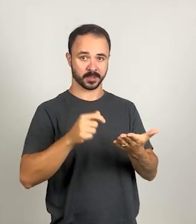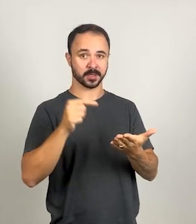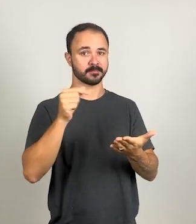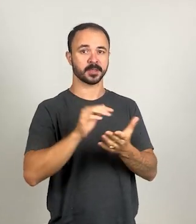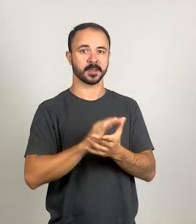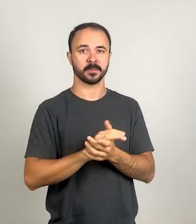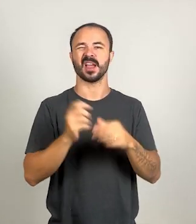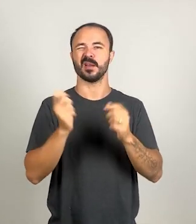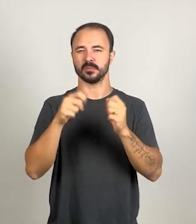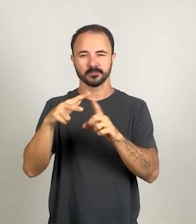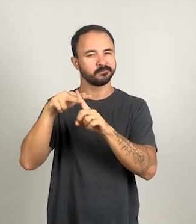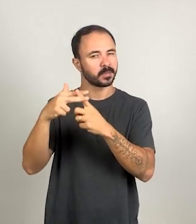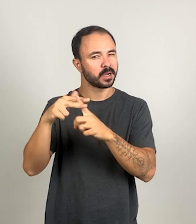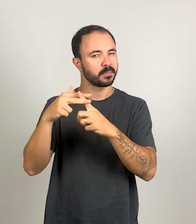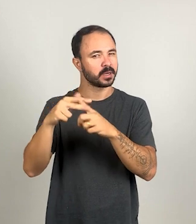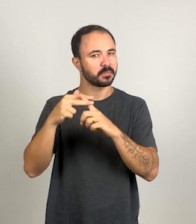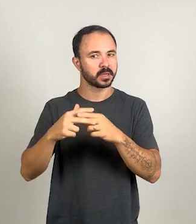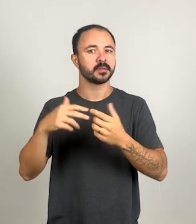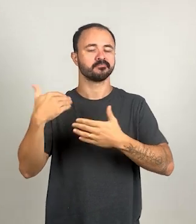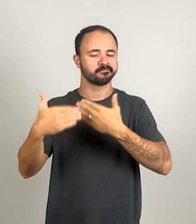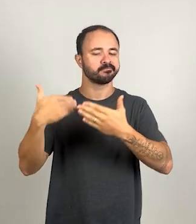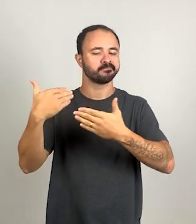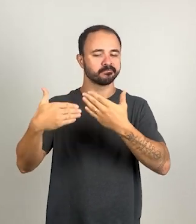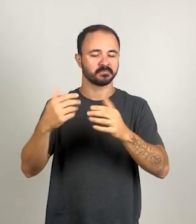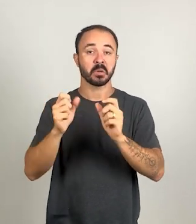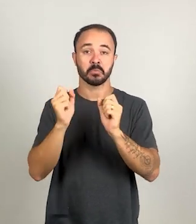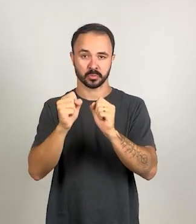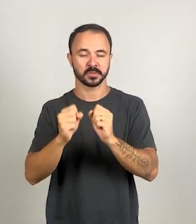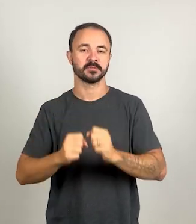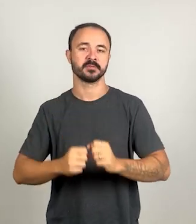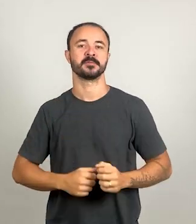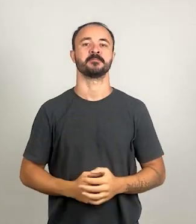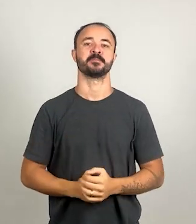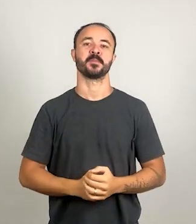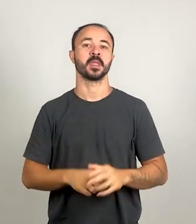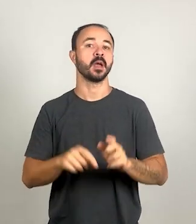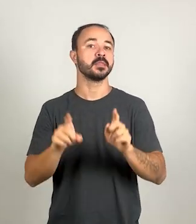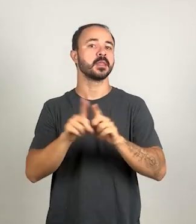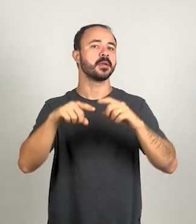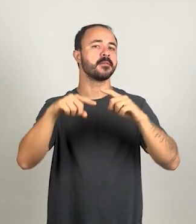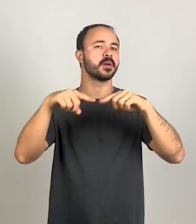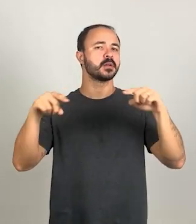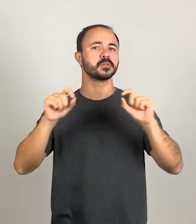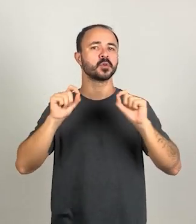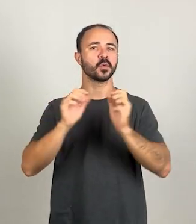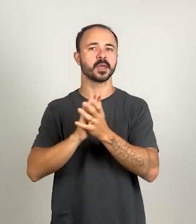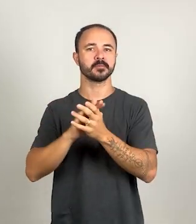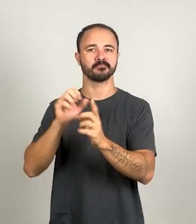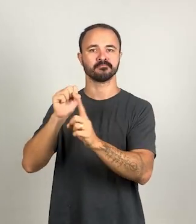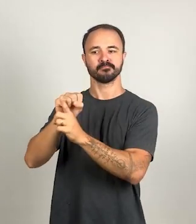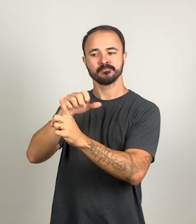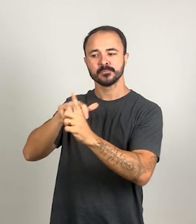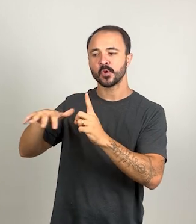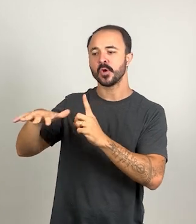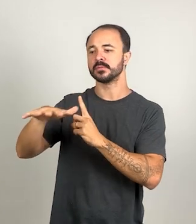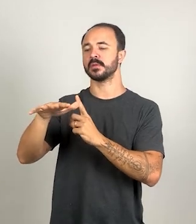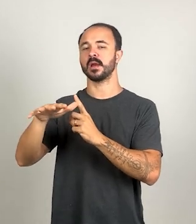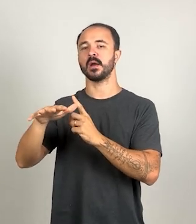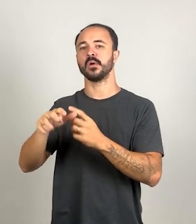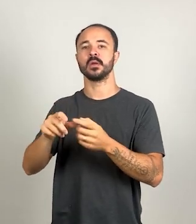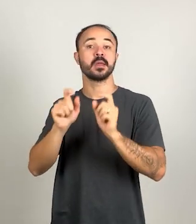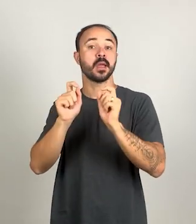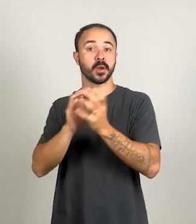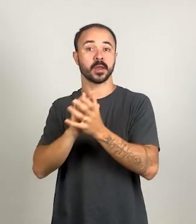ortográficas costumam regular temos também as variações sociais que são as